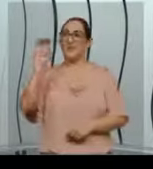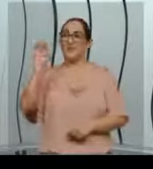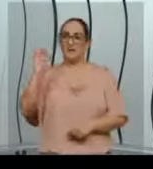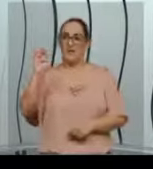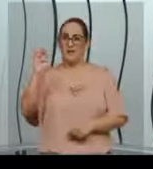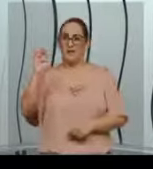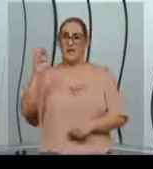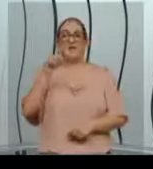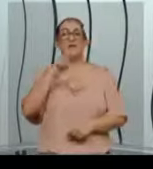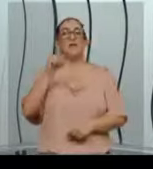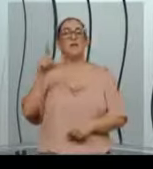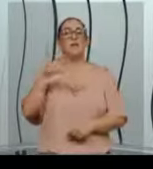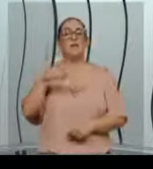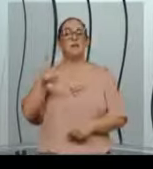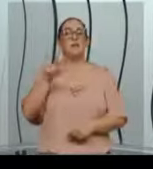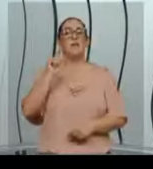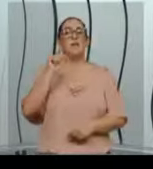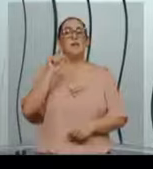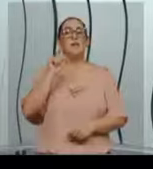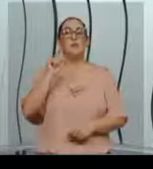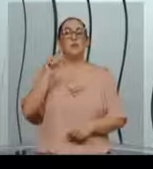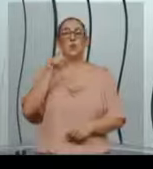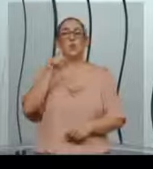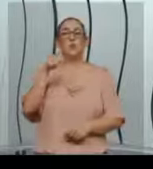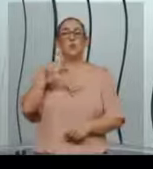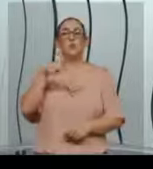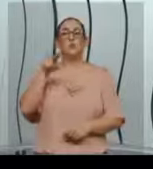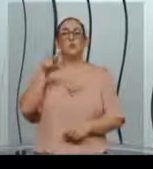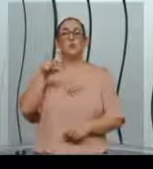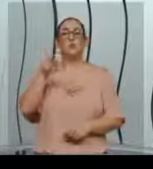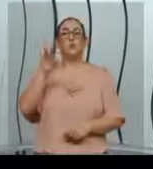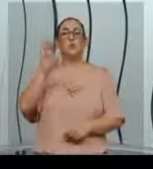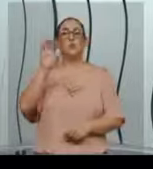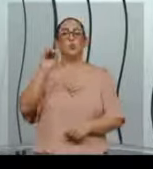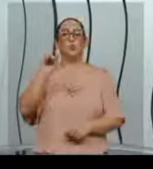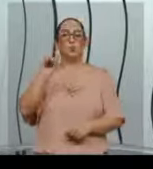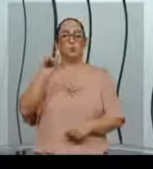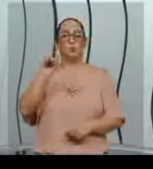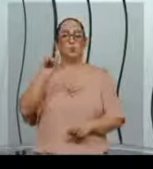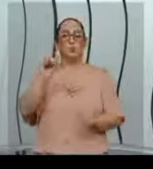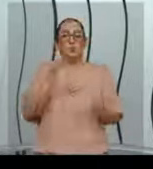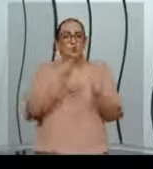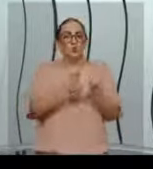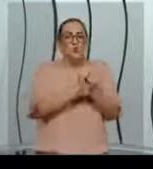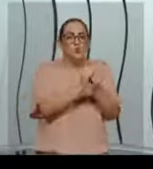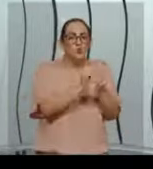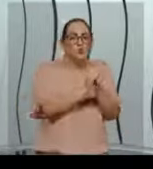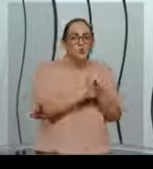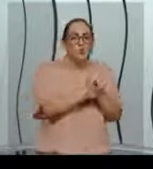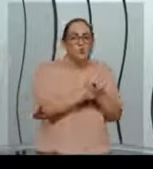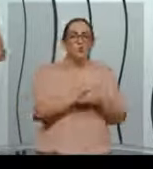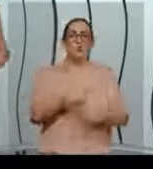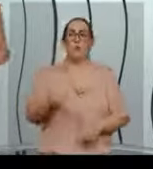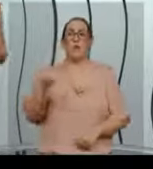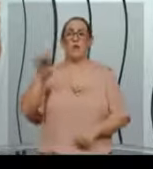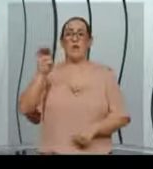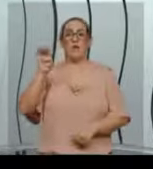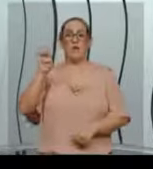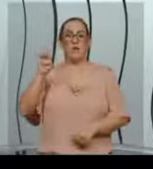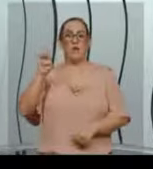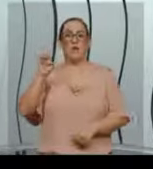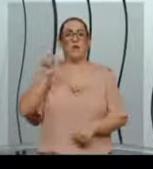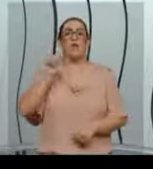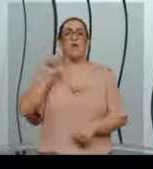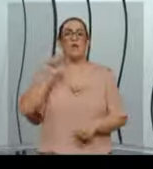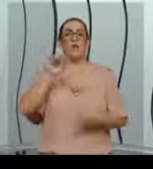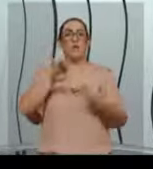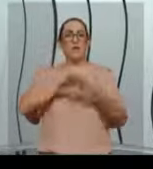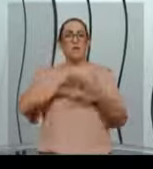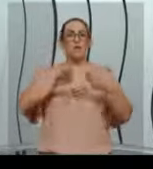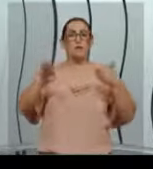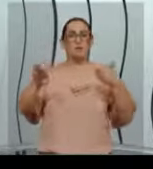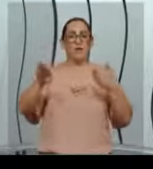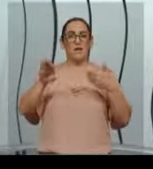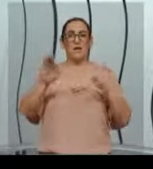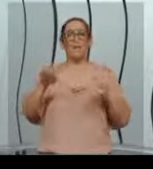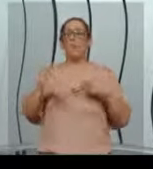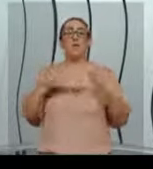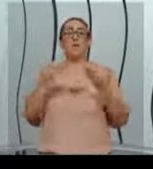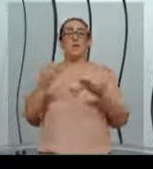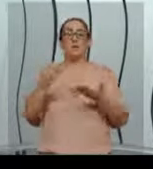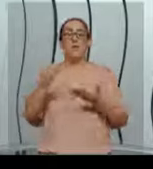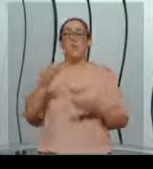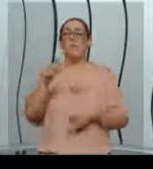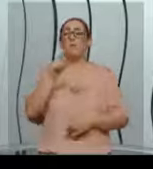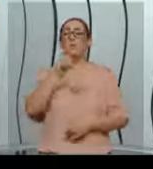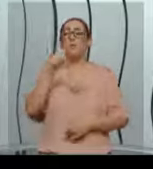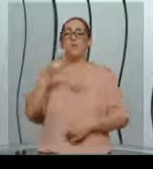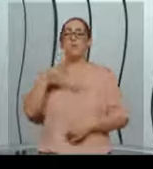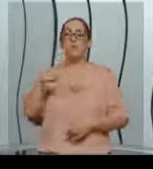E E de separado, ok? Então, eu vou usar o termo Z para substituir o cis